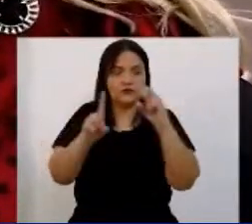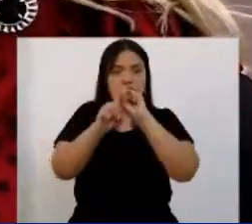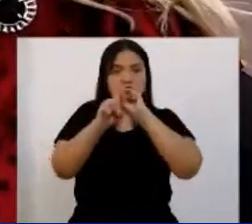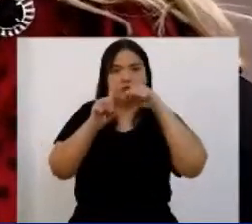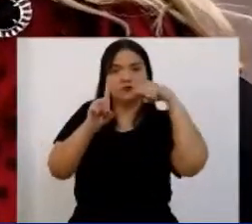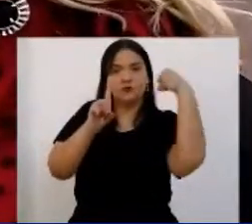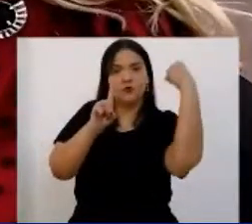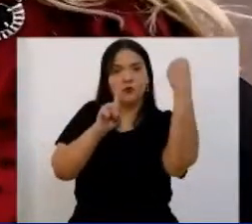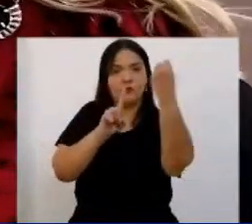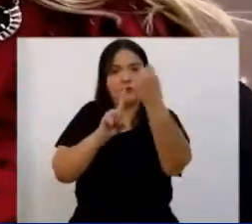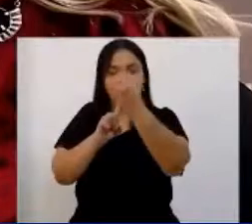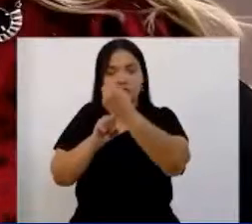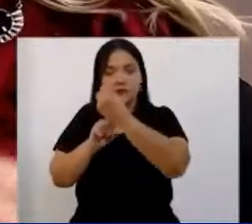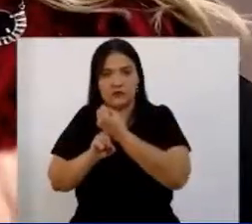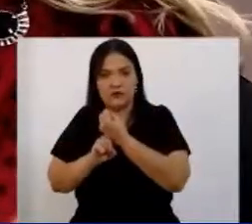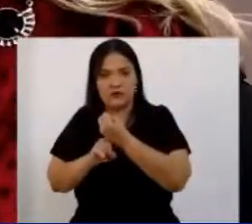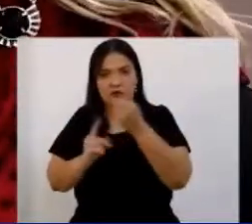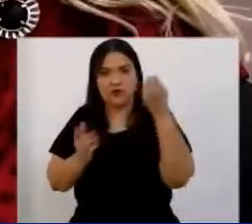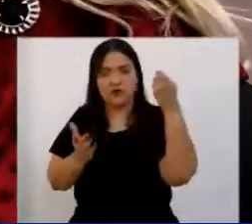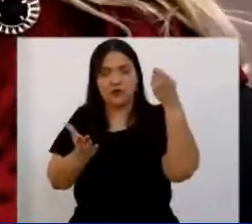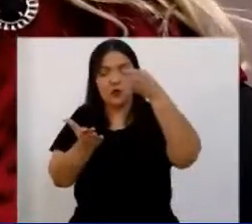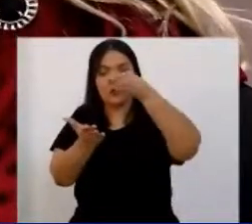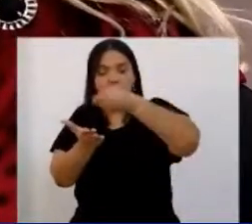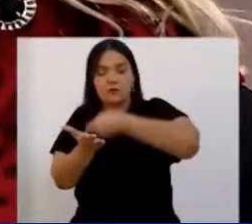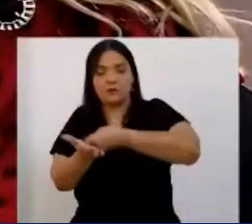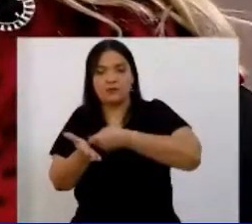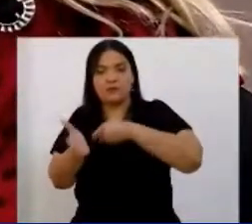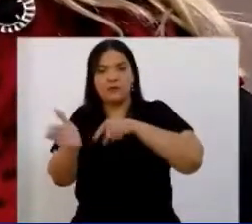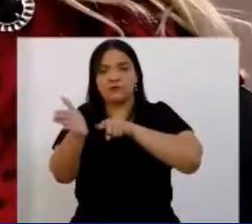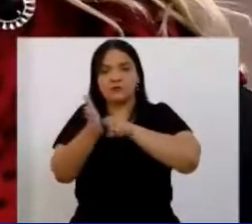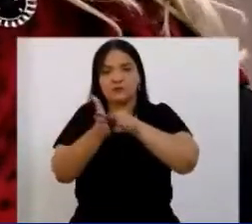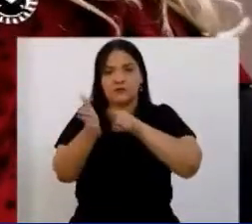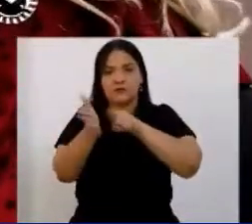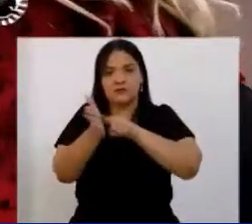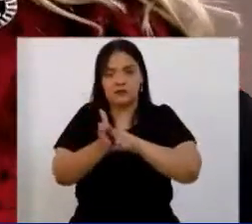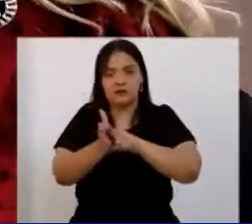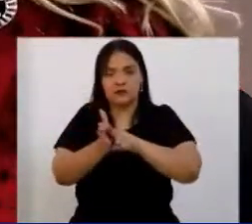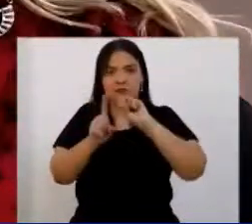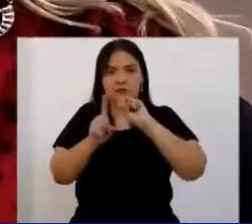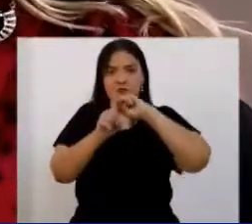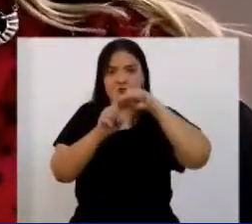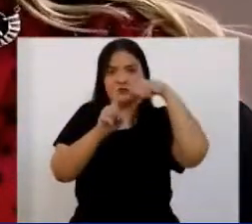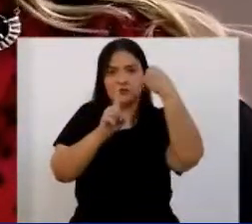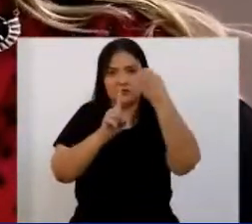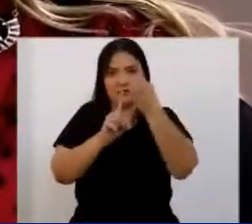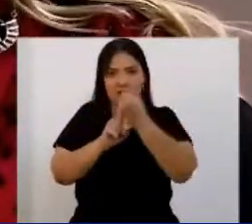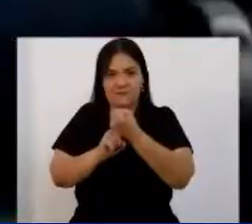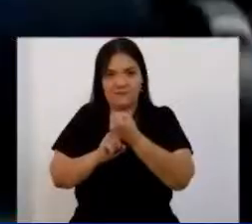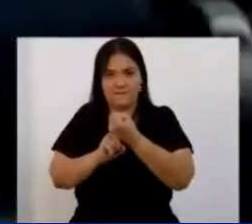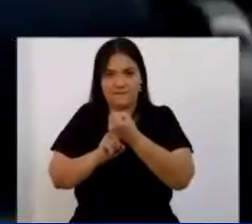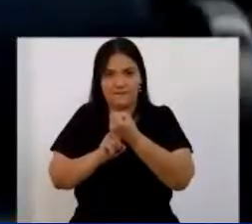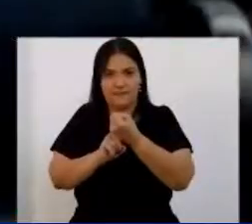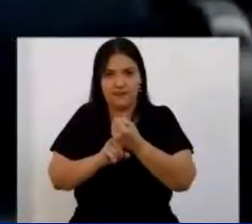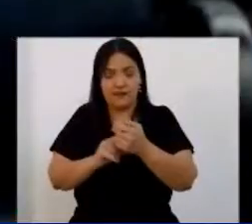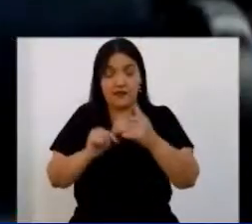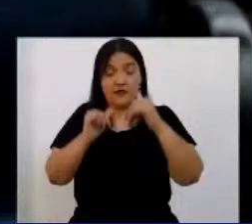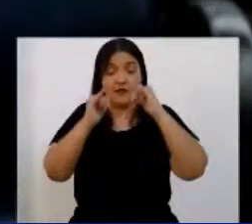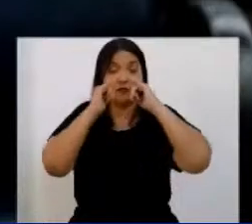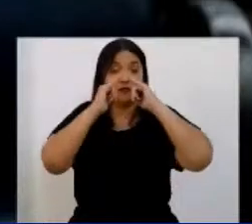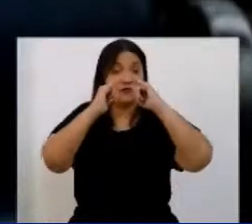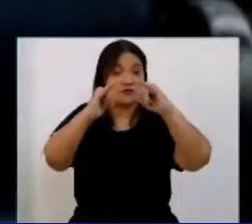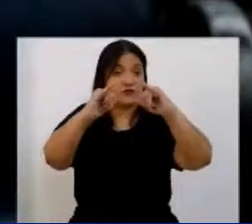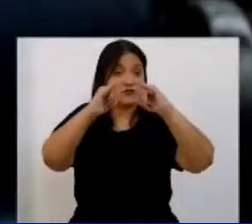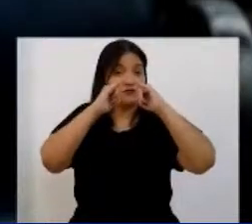e principalmente o compromisso da pesquisa com essa comunidade. É uma forma de